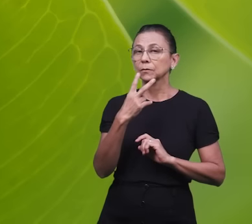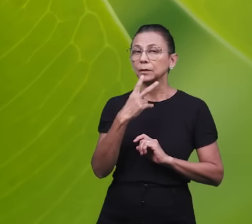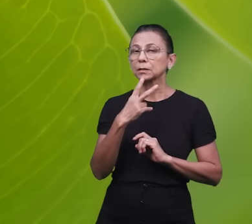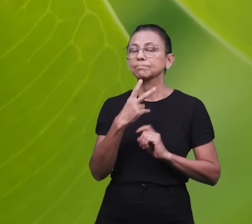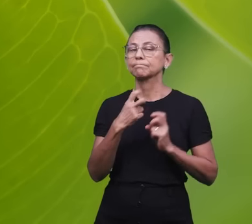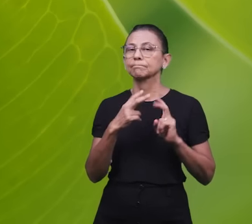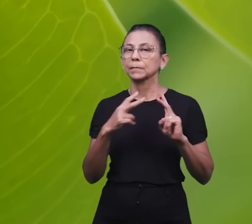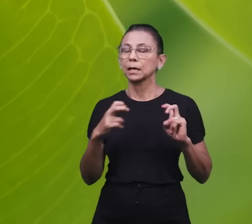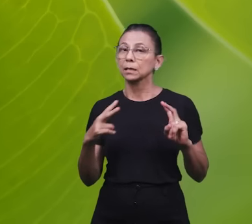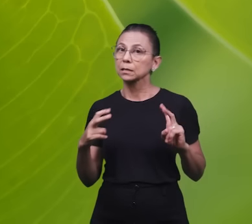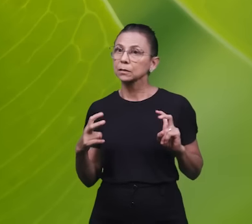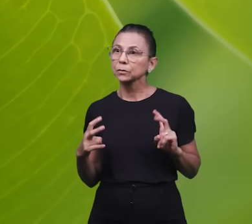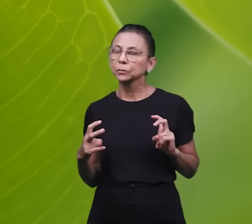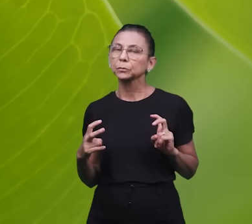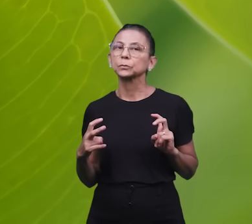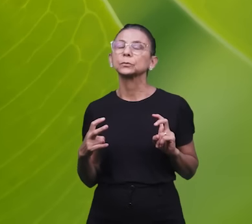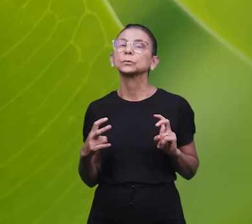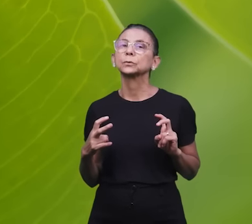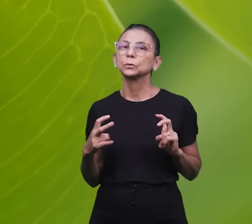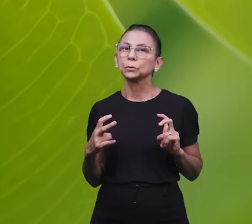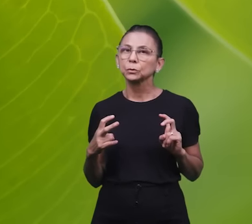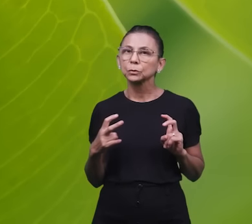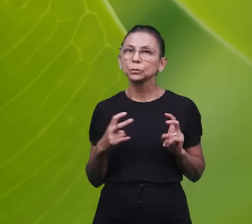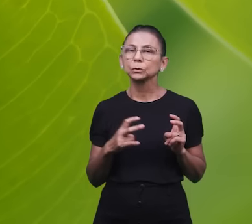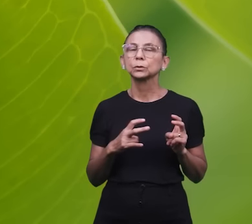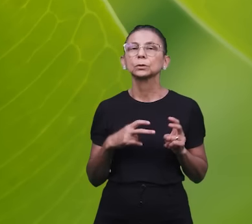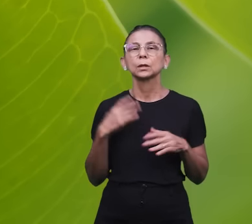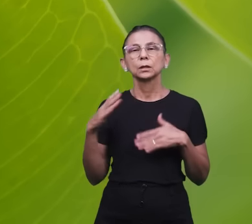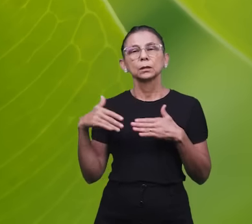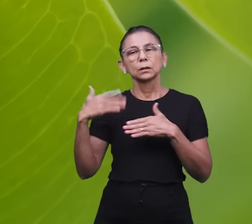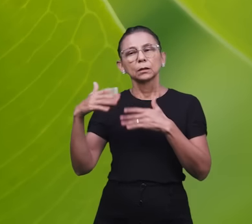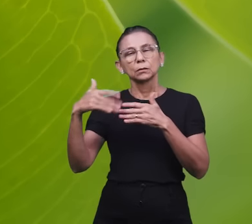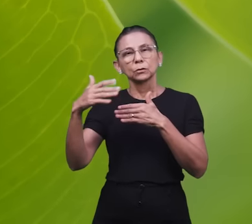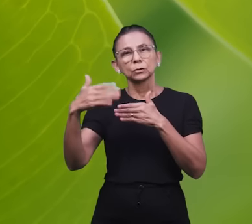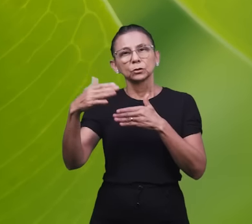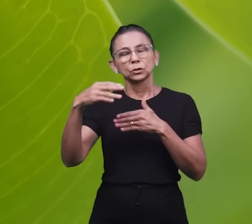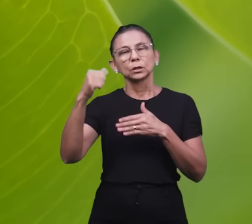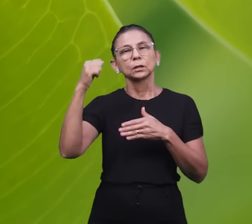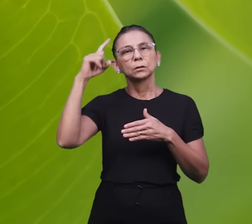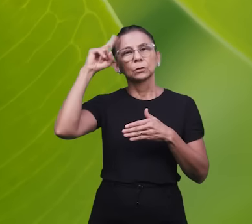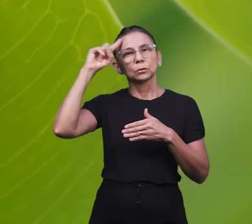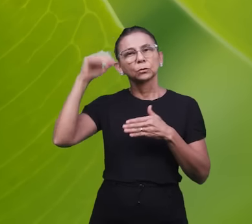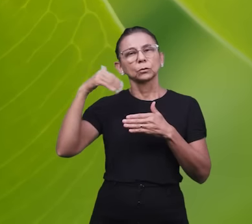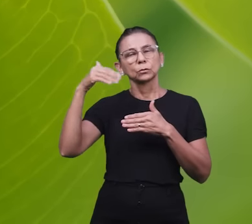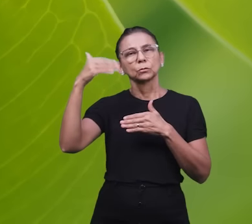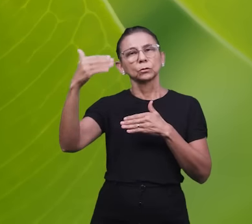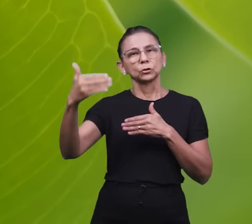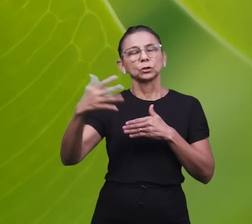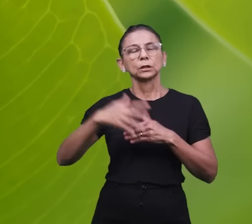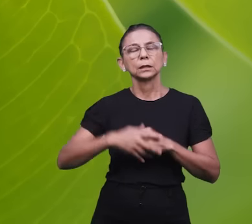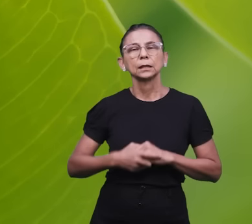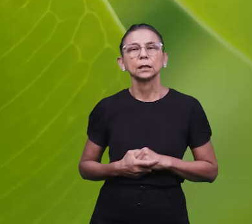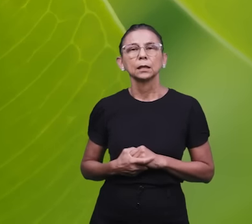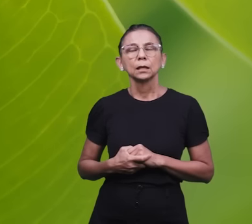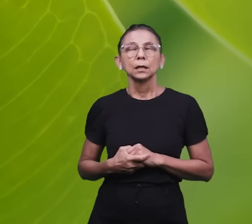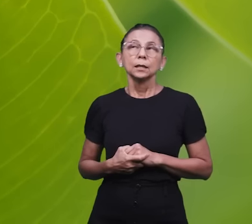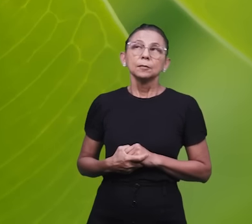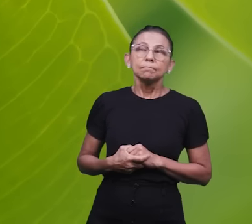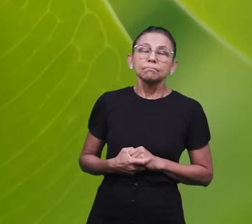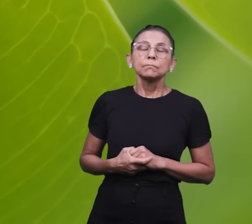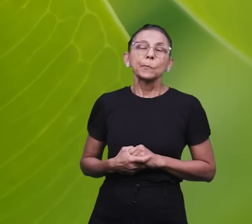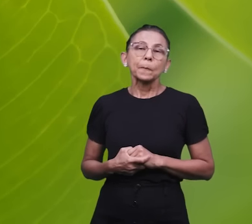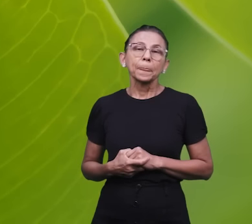também assuntos do nosso cotidiano né como a criação a educação dos nossos filhos nessa nova era nessa era